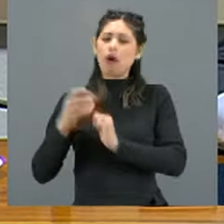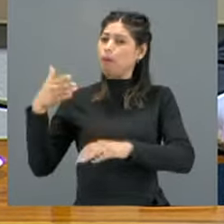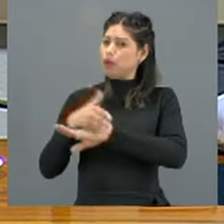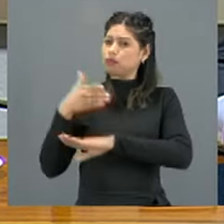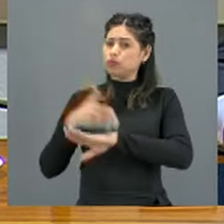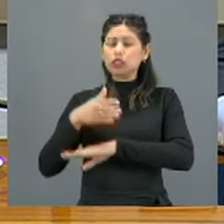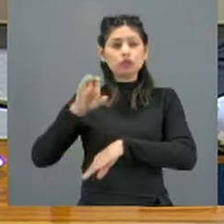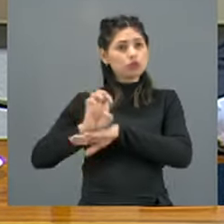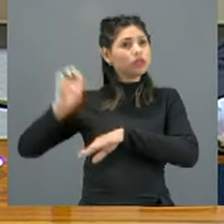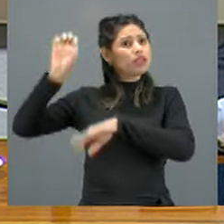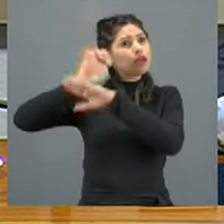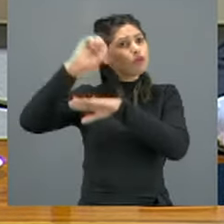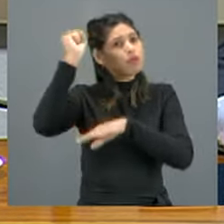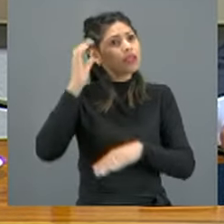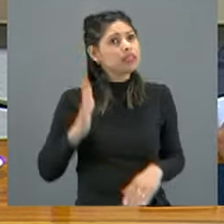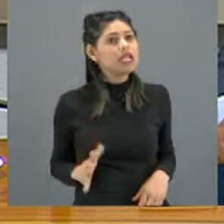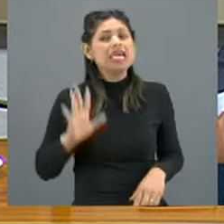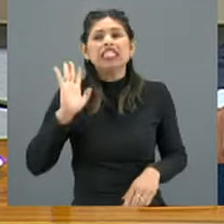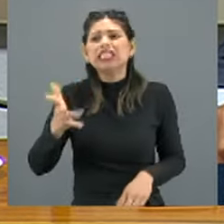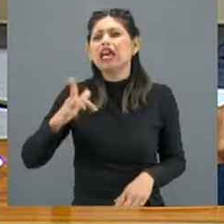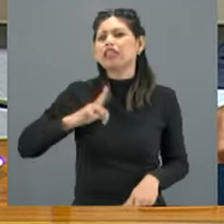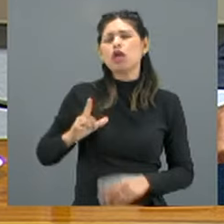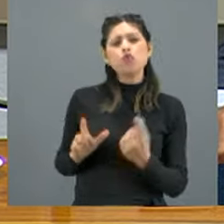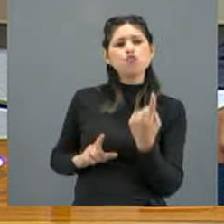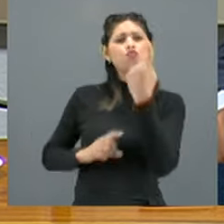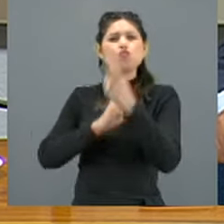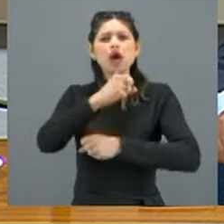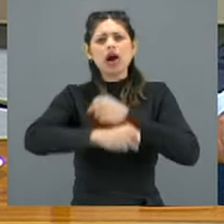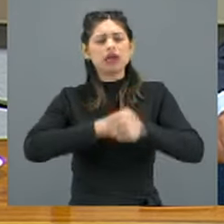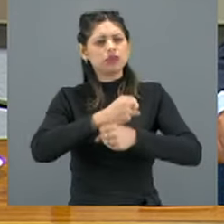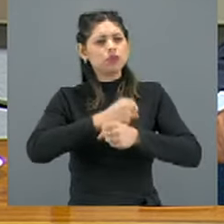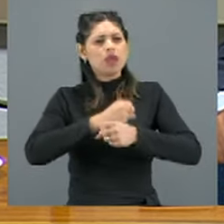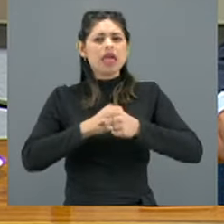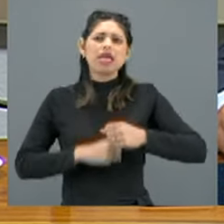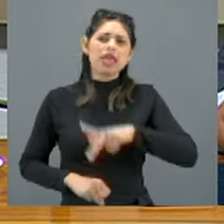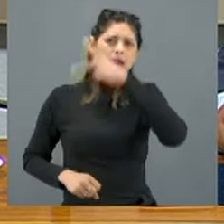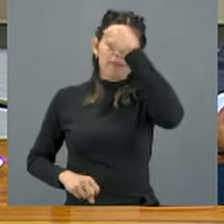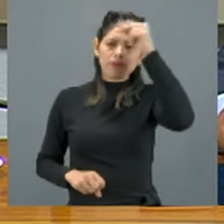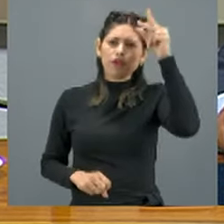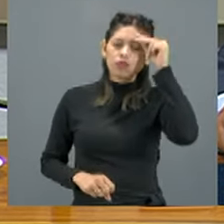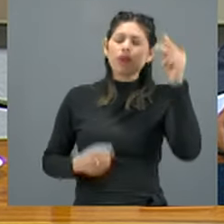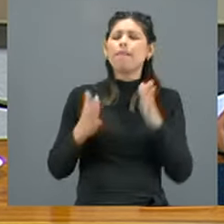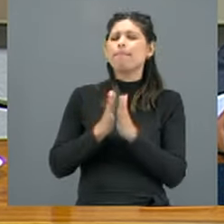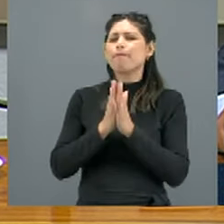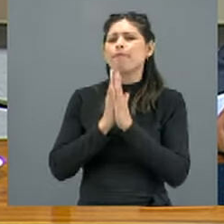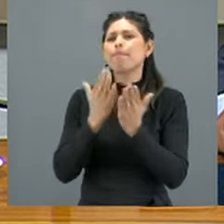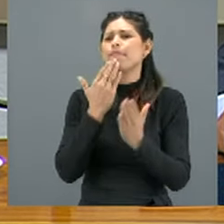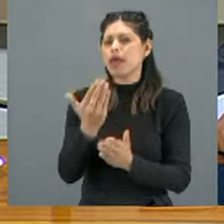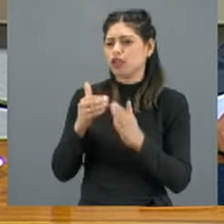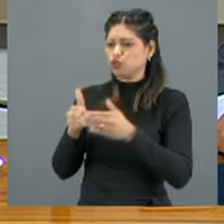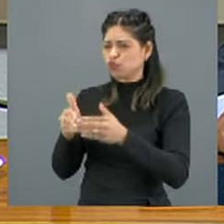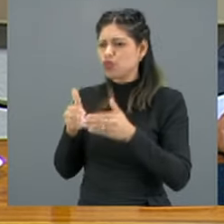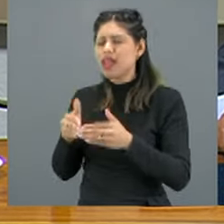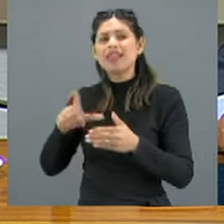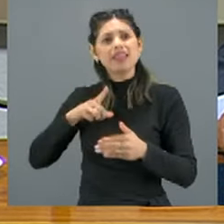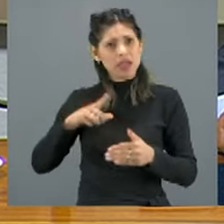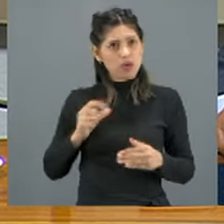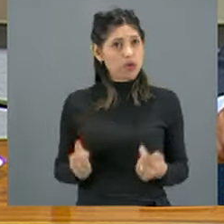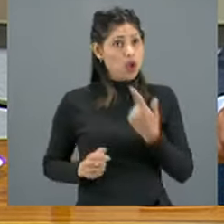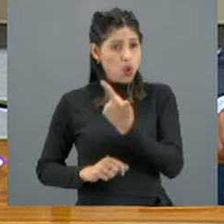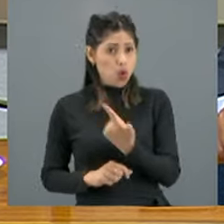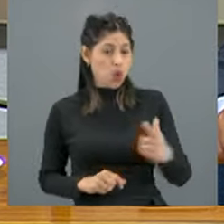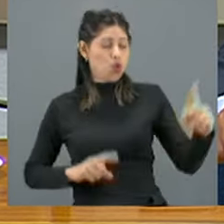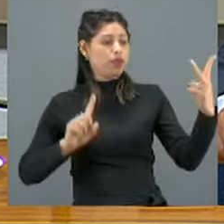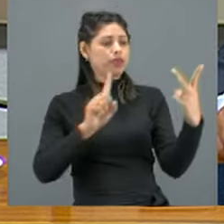um ano, a prefeitura pede licença e essa licença não é concedida. Nós vimos uma moça, isso chamou a atenção do